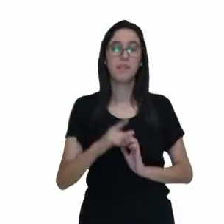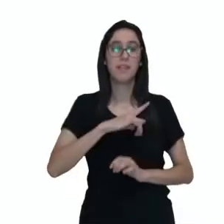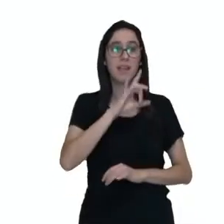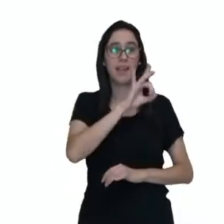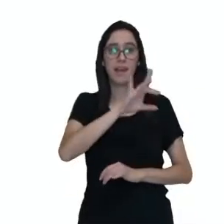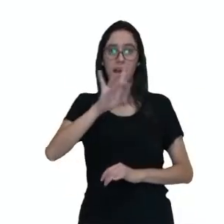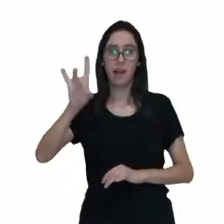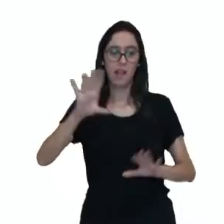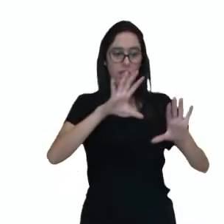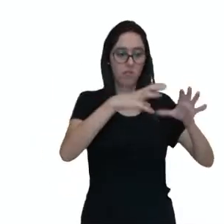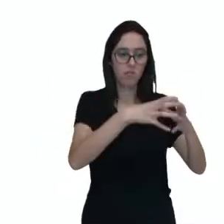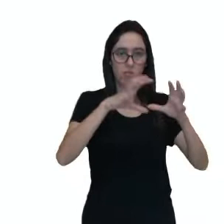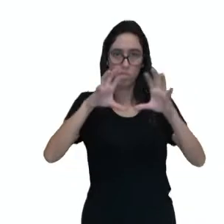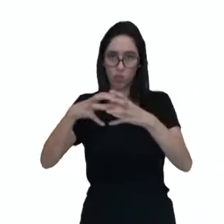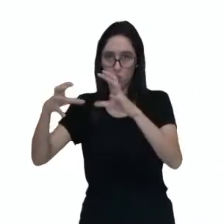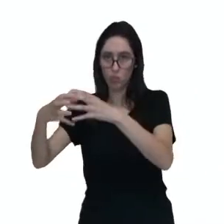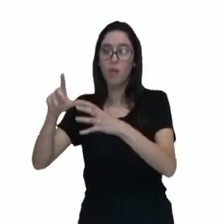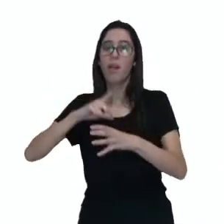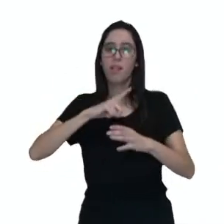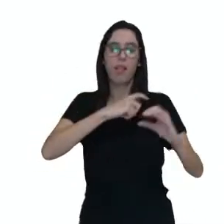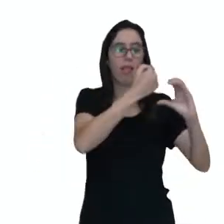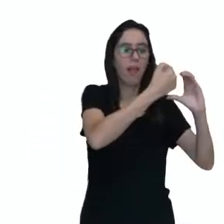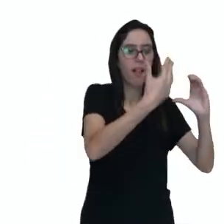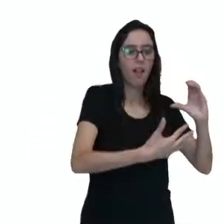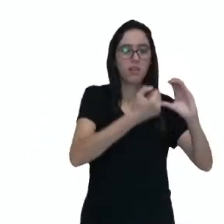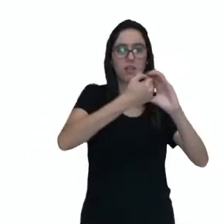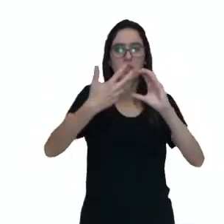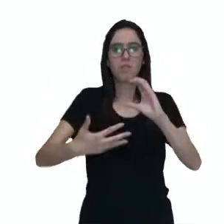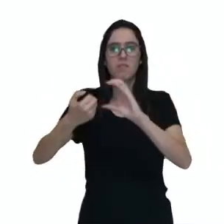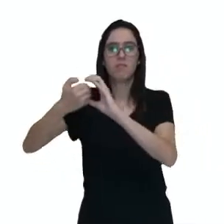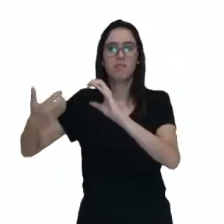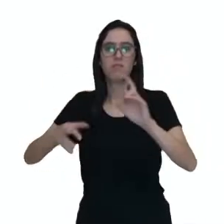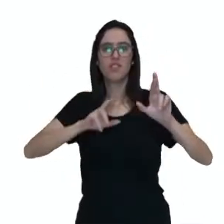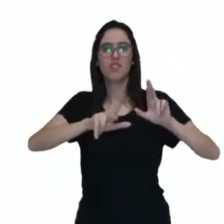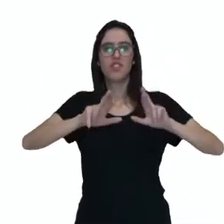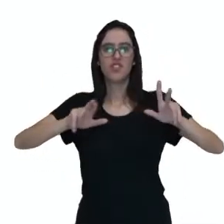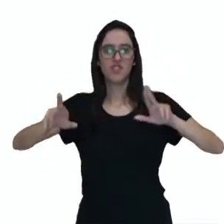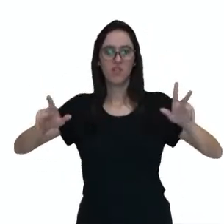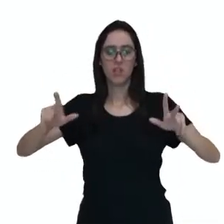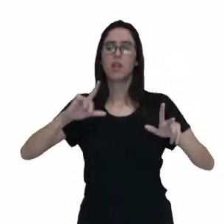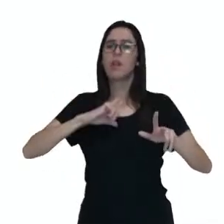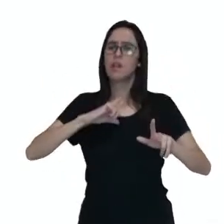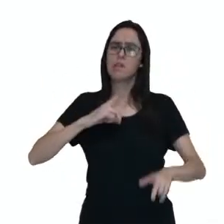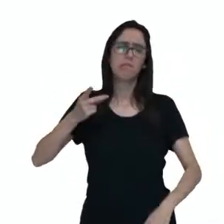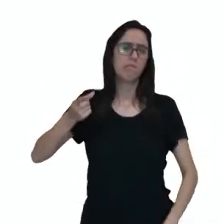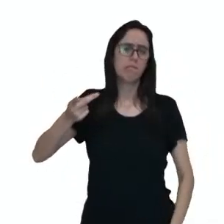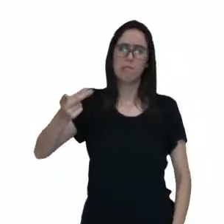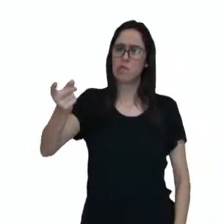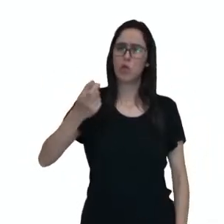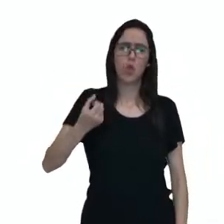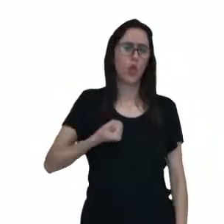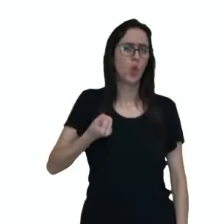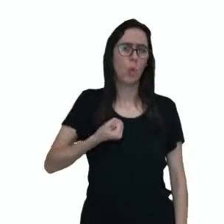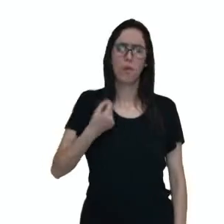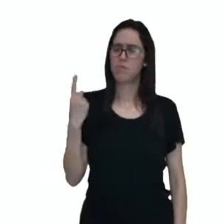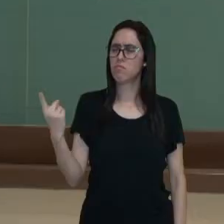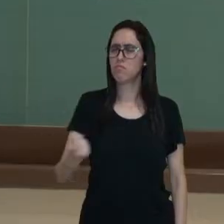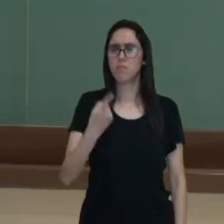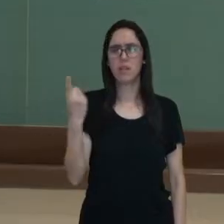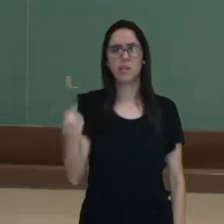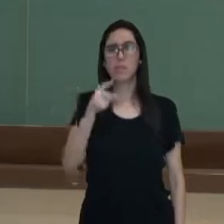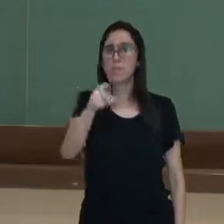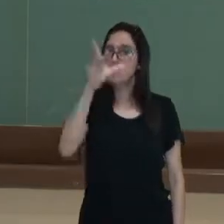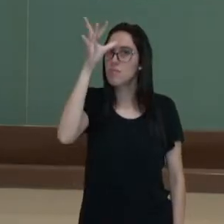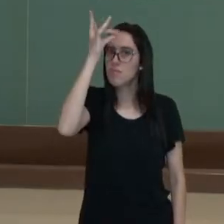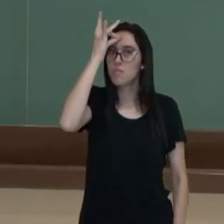numérico apresenta uma característica que o define e uma quantidade infinita de números. Infinita, guarda